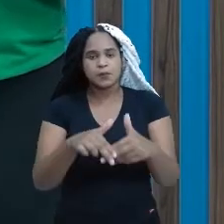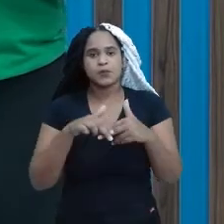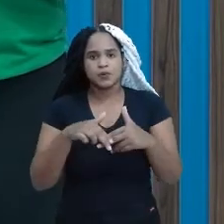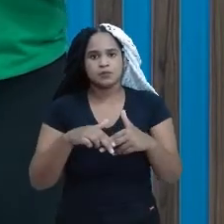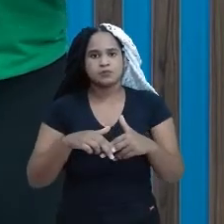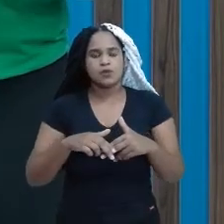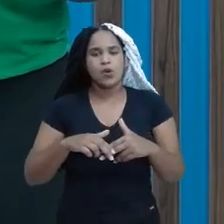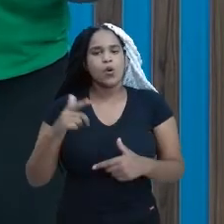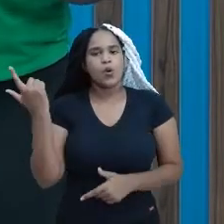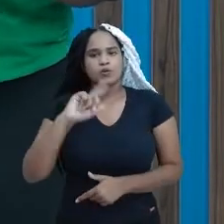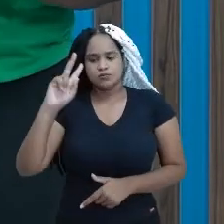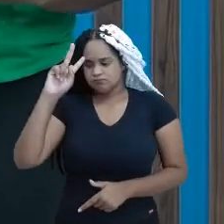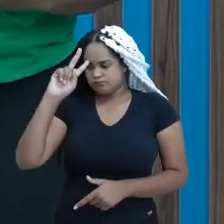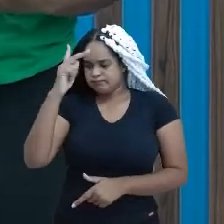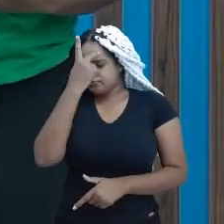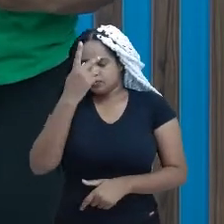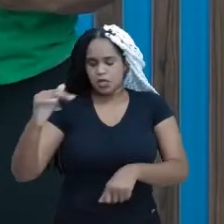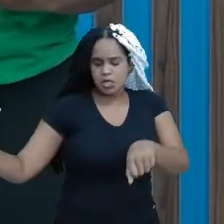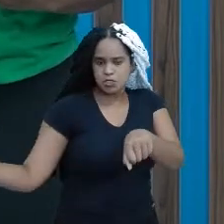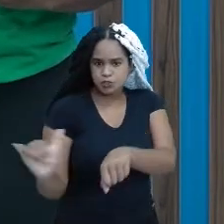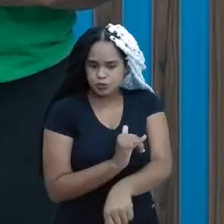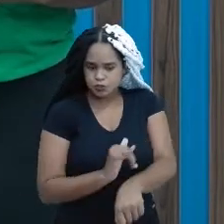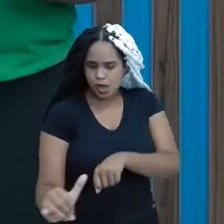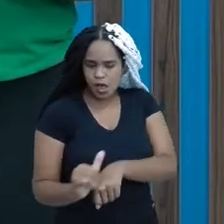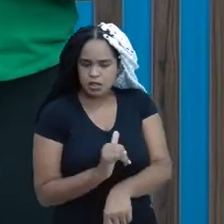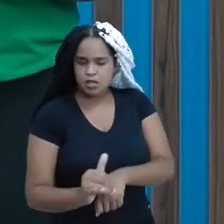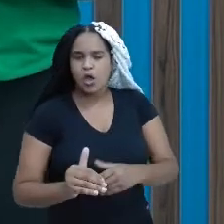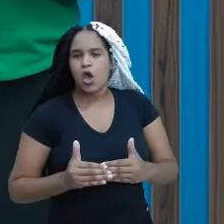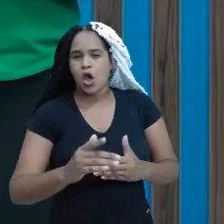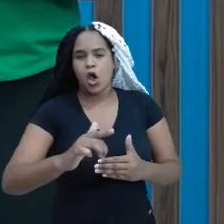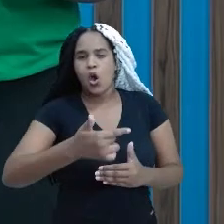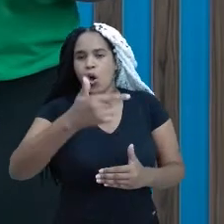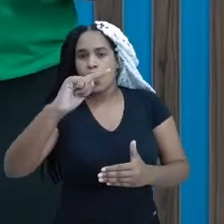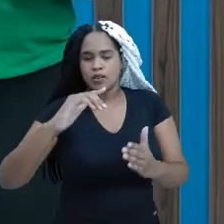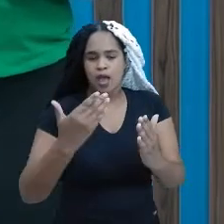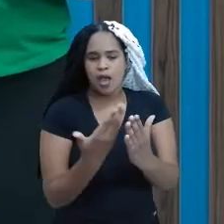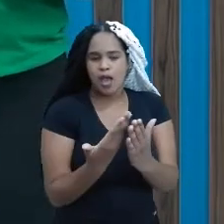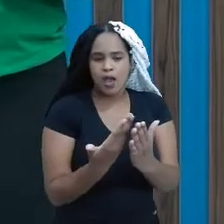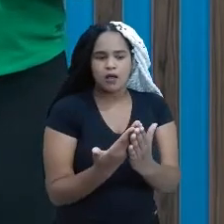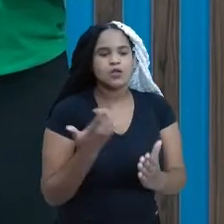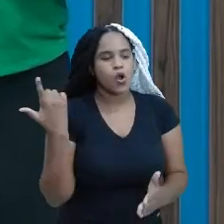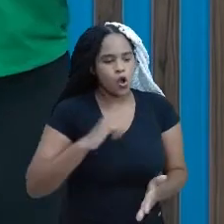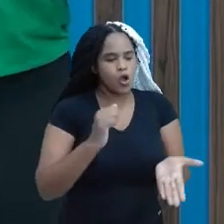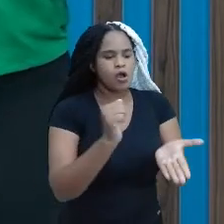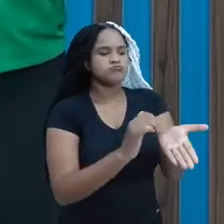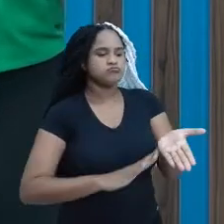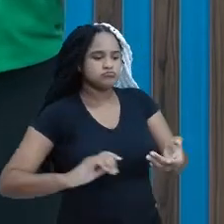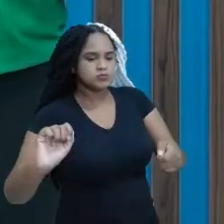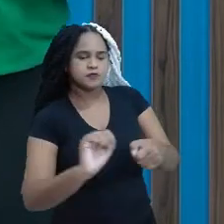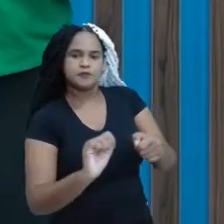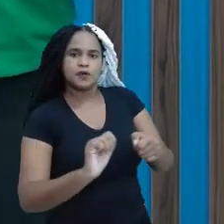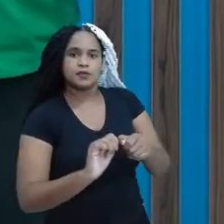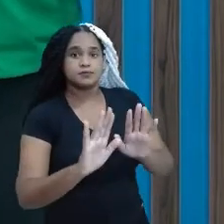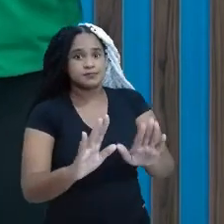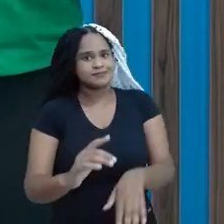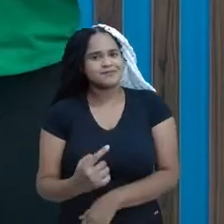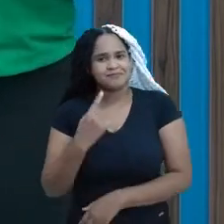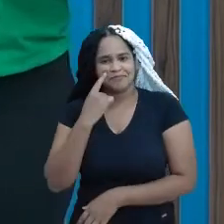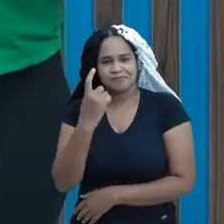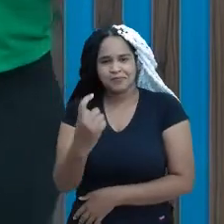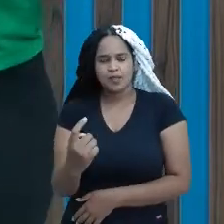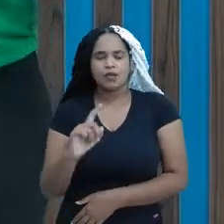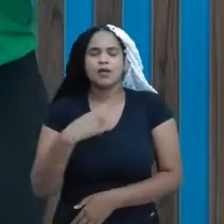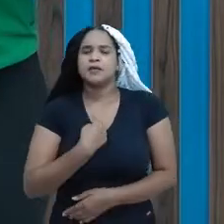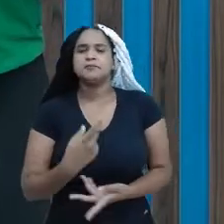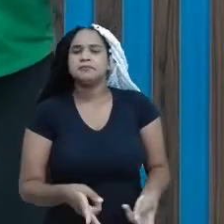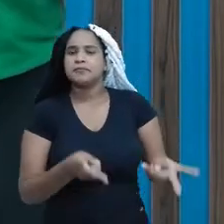ter estratégias para que no próxima aula ele consiga realizar a atividade. E é interessante como fica assim, notório